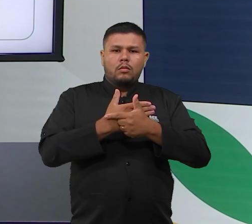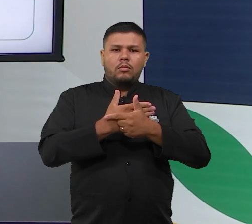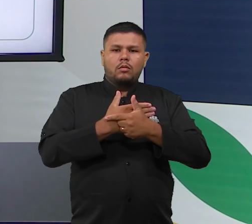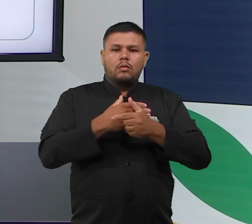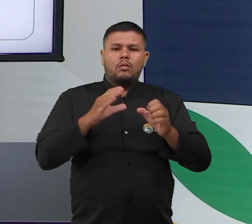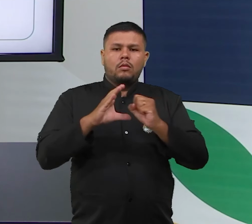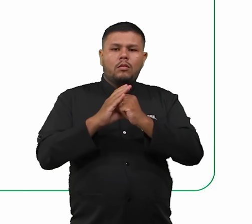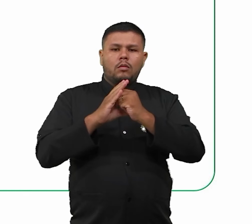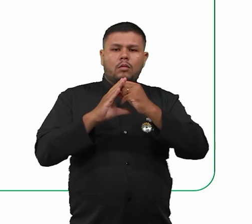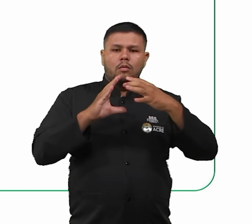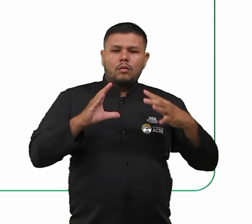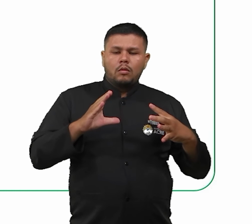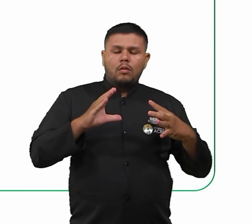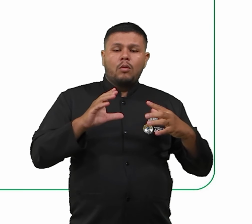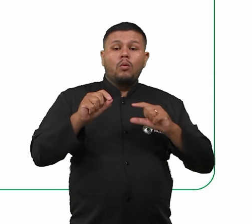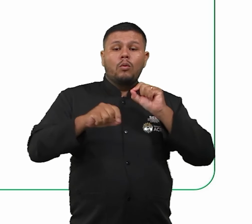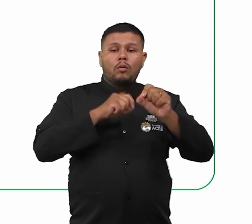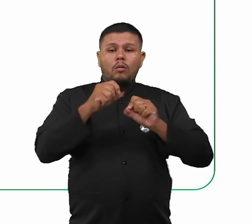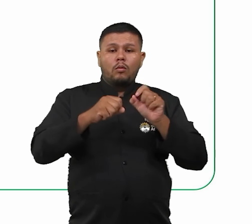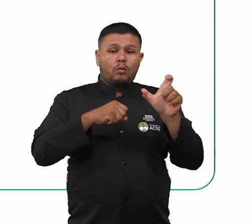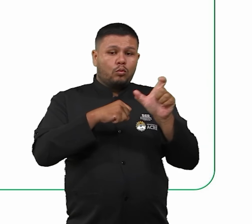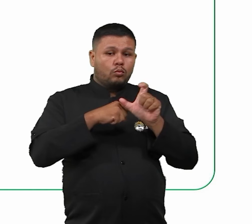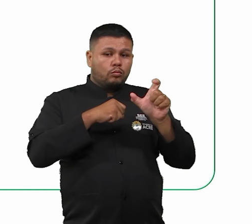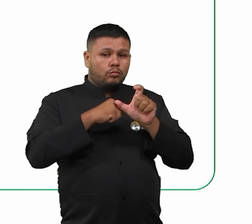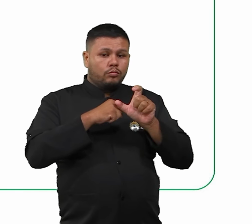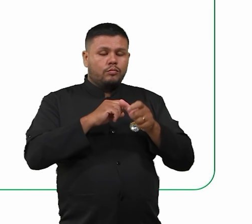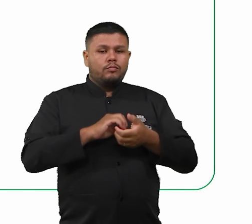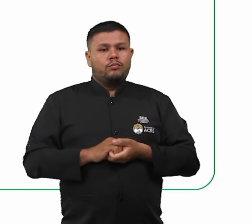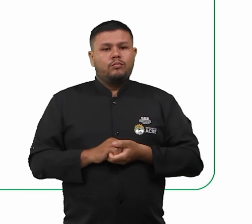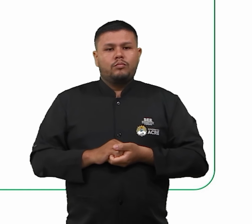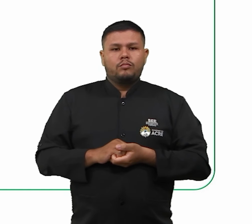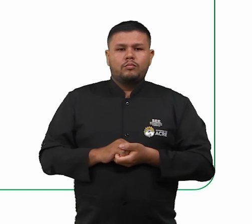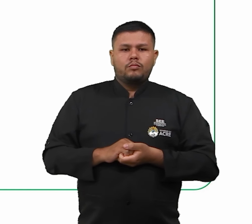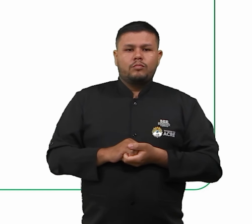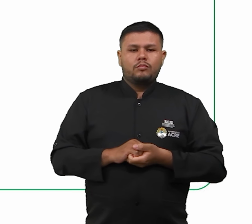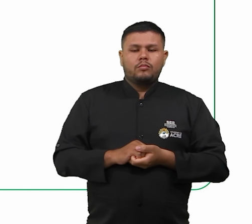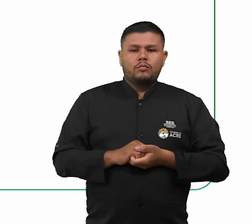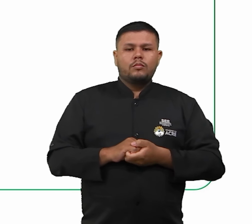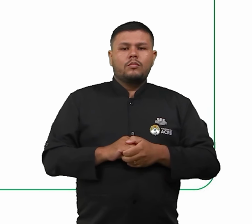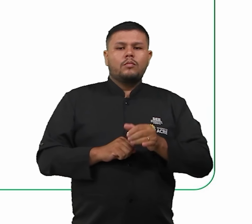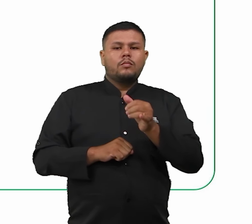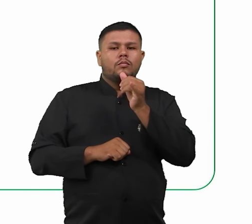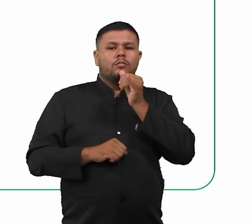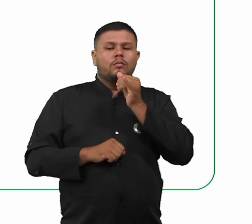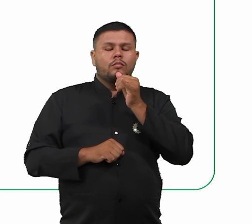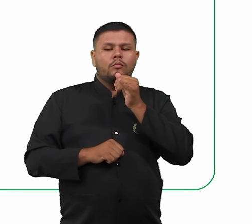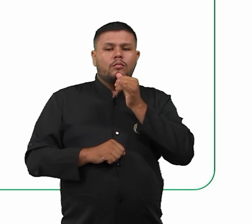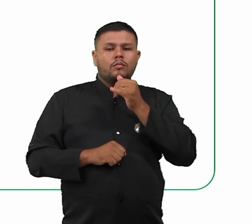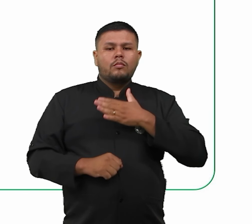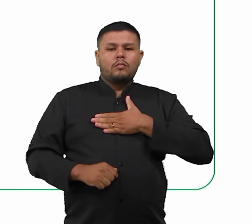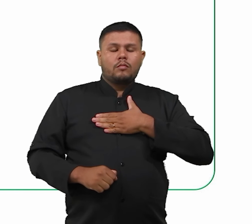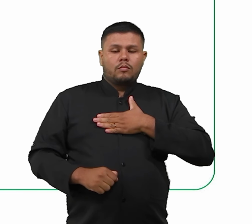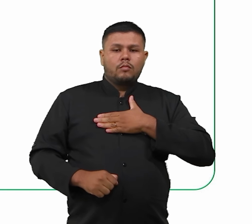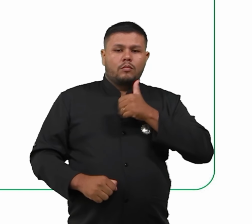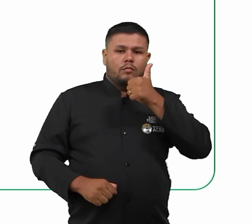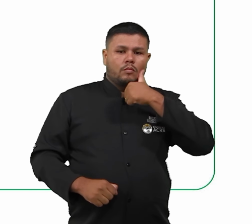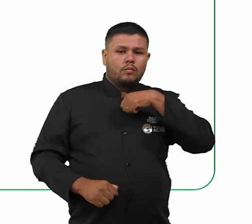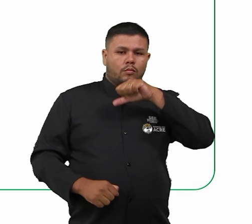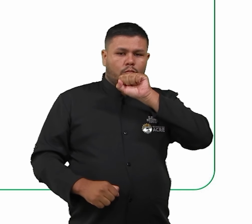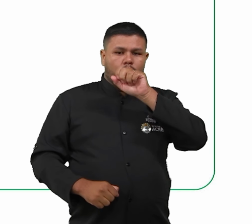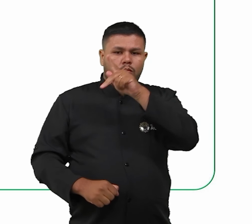substantivo. Vamos ver aqui uns exemplos. Minha mãe, que é professora, trabalha muito. Então, nós temos a